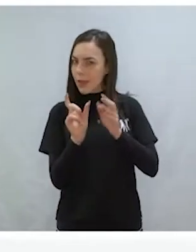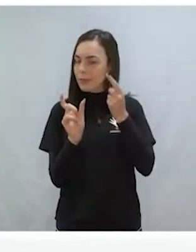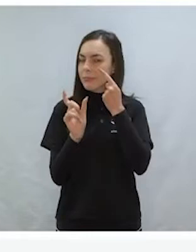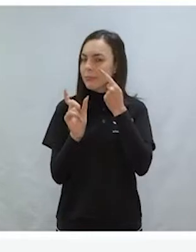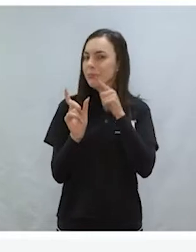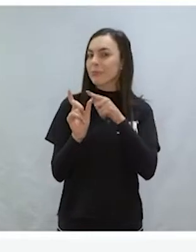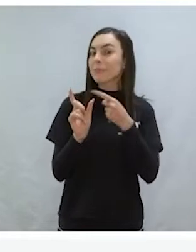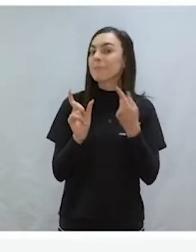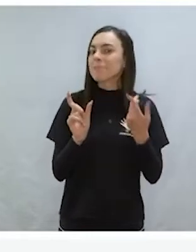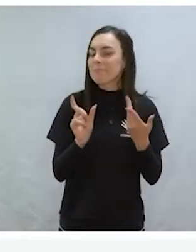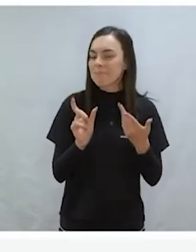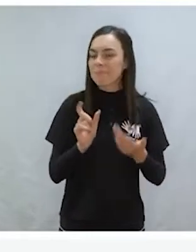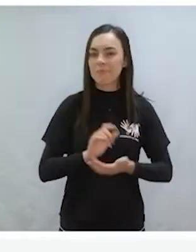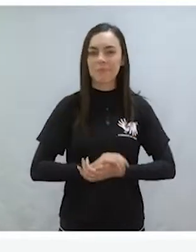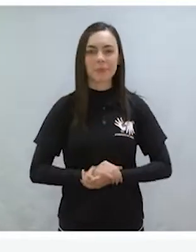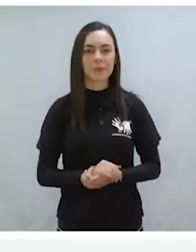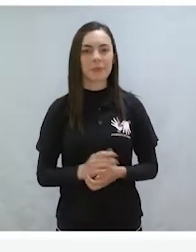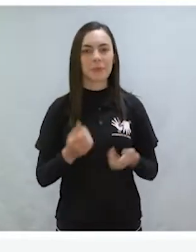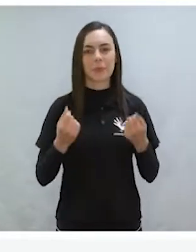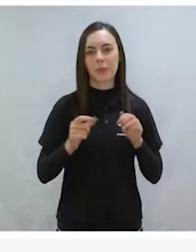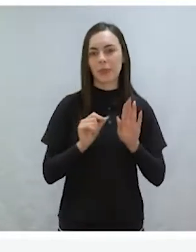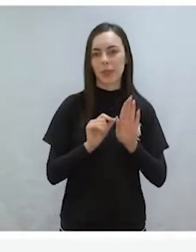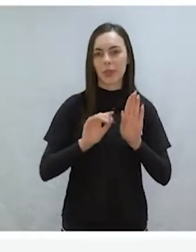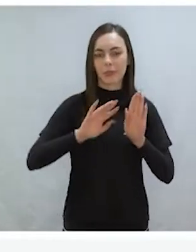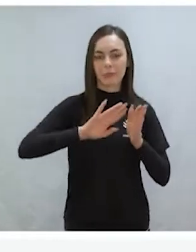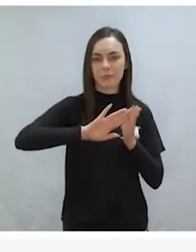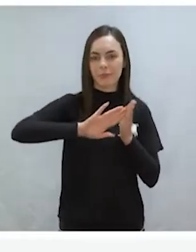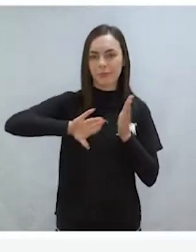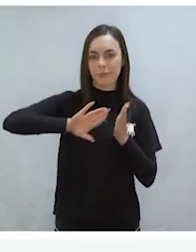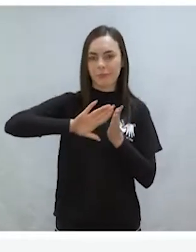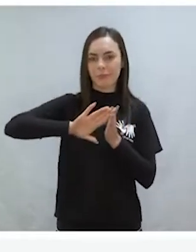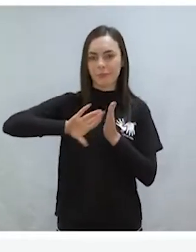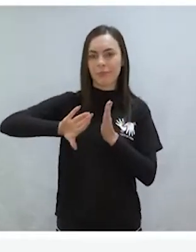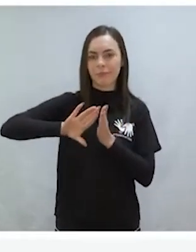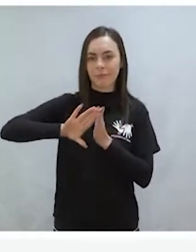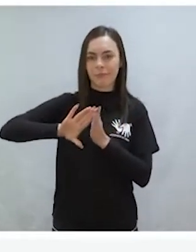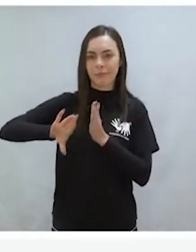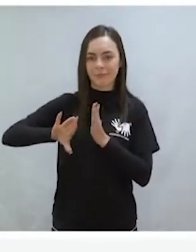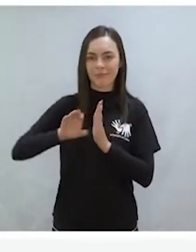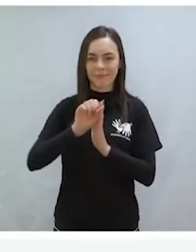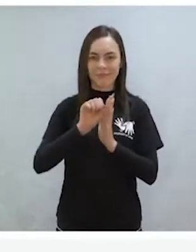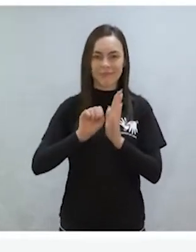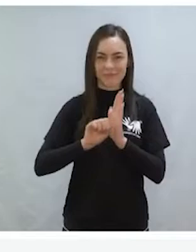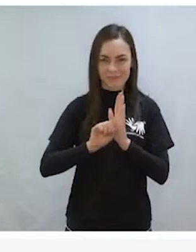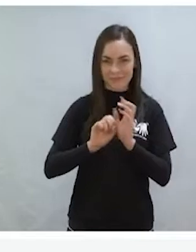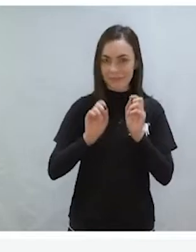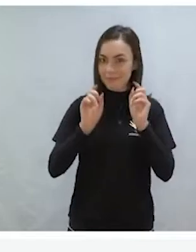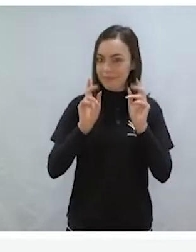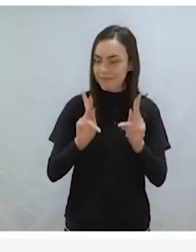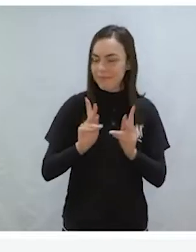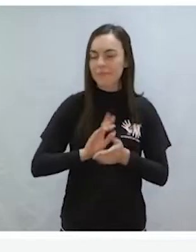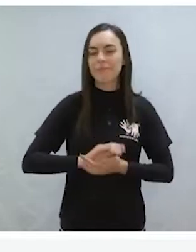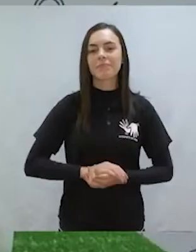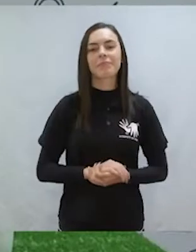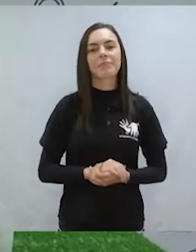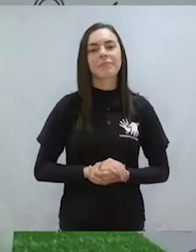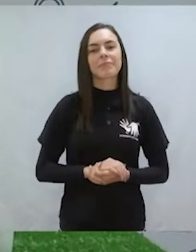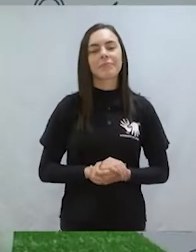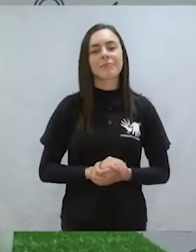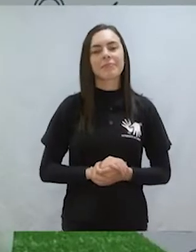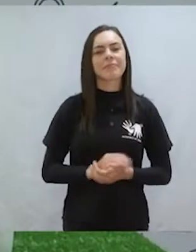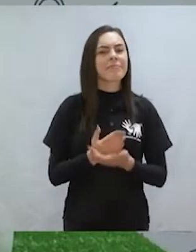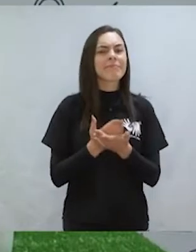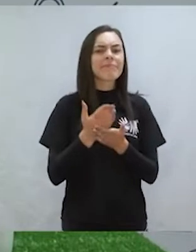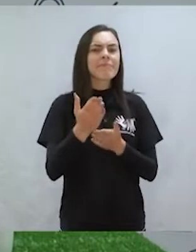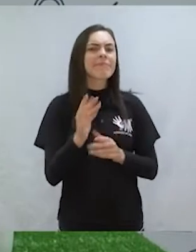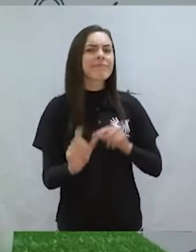gente vai ter que descobrir qual é a palavra, tirando cada um desses símbolos que estão ali, ok? E aí, quem